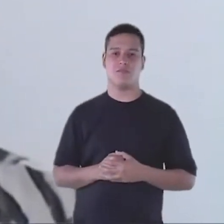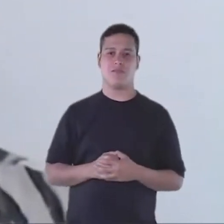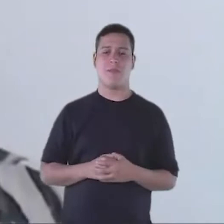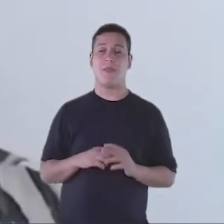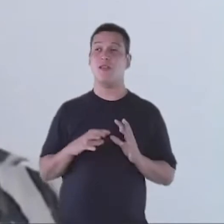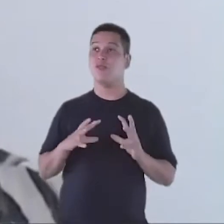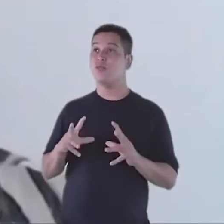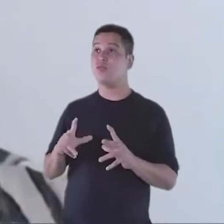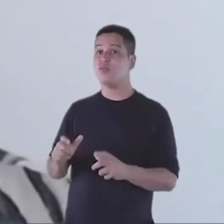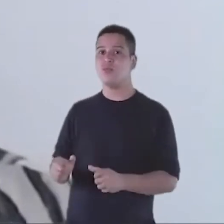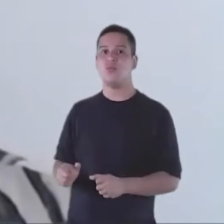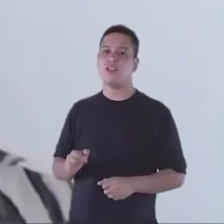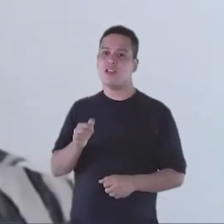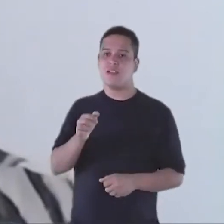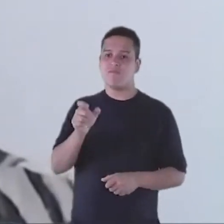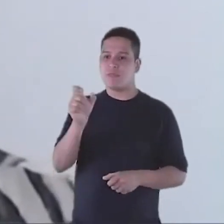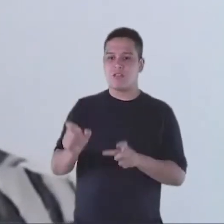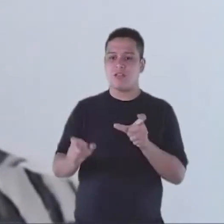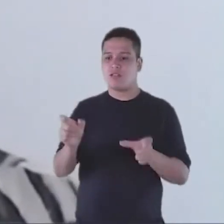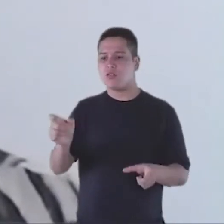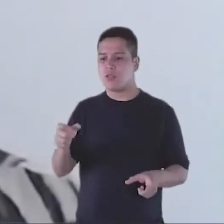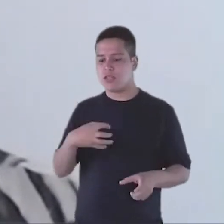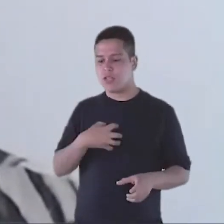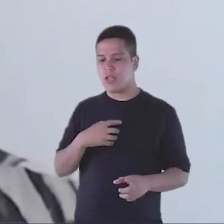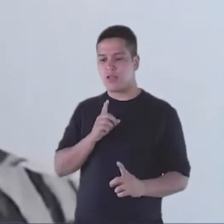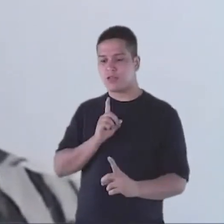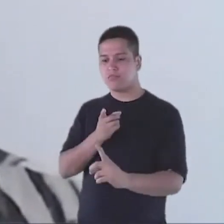Toda adoção que ela mediou.